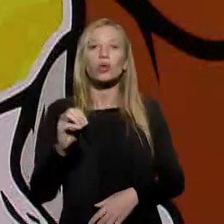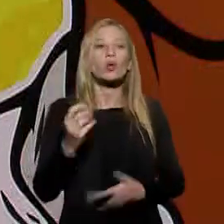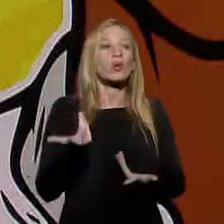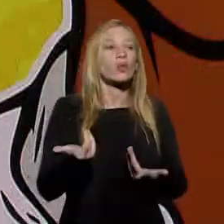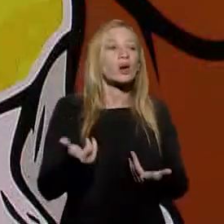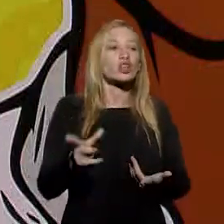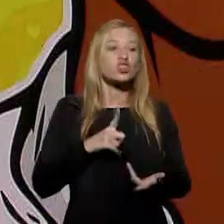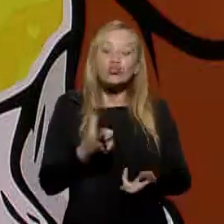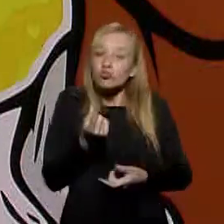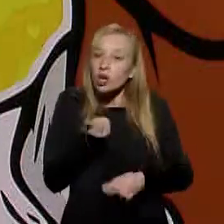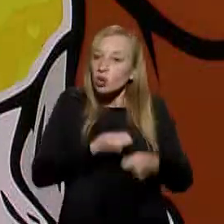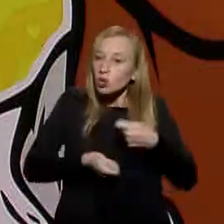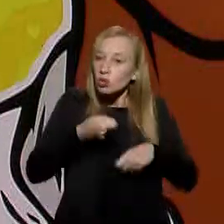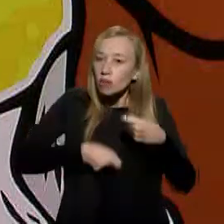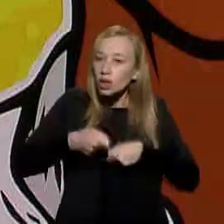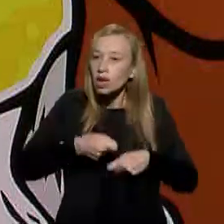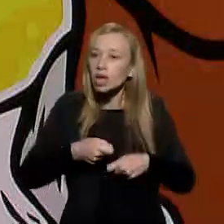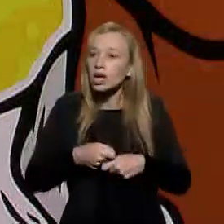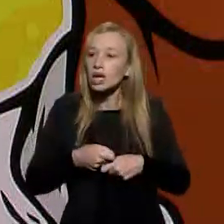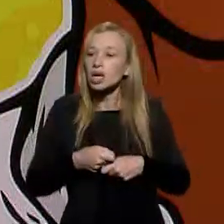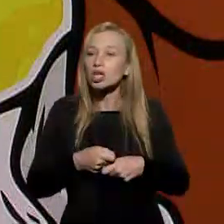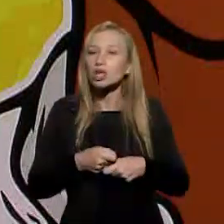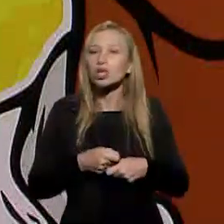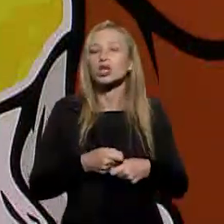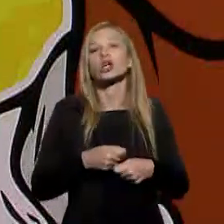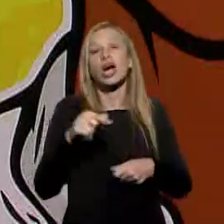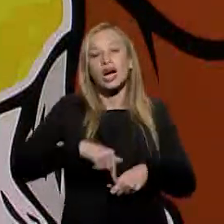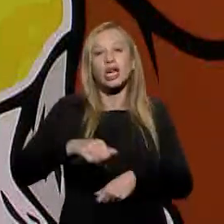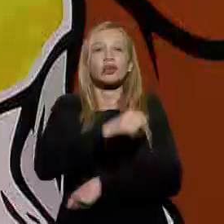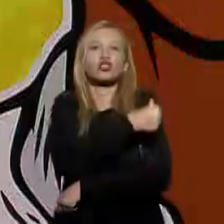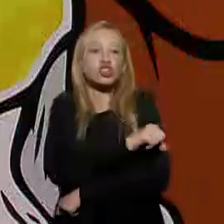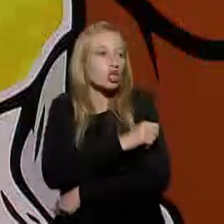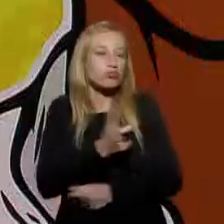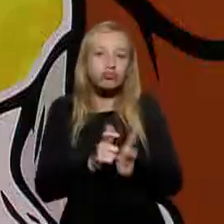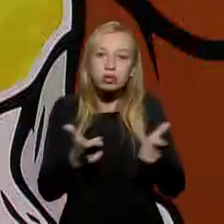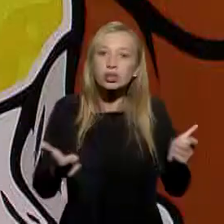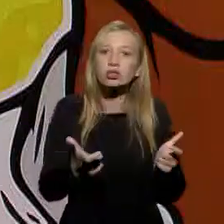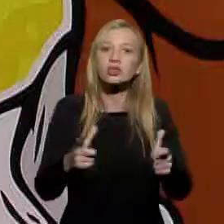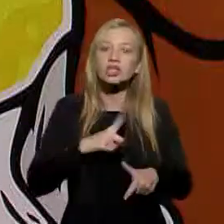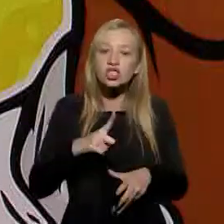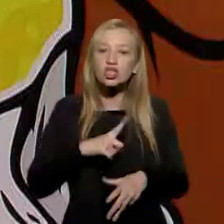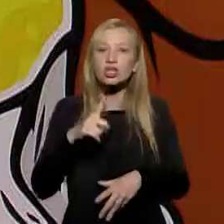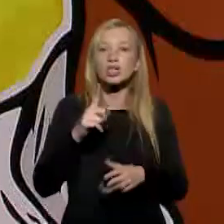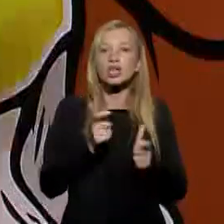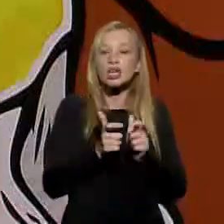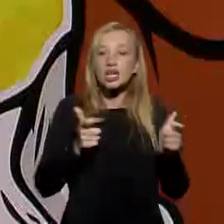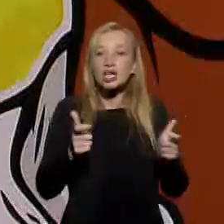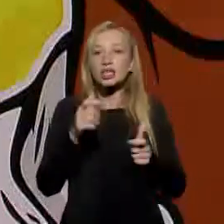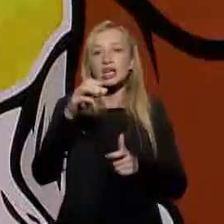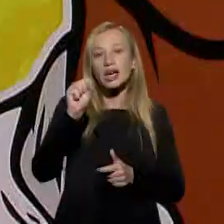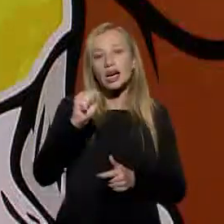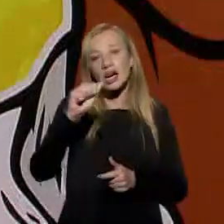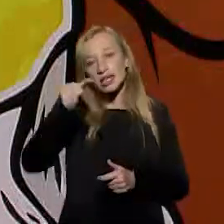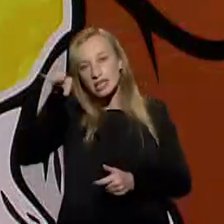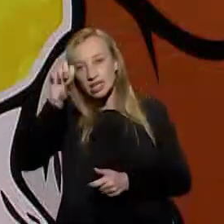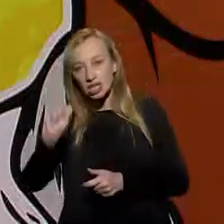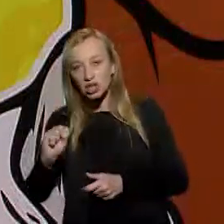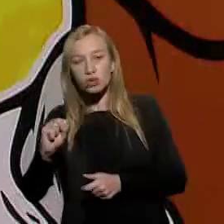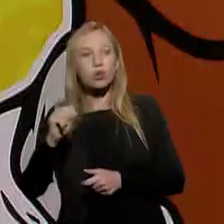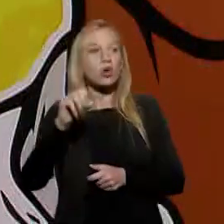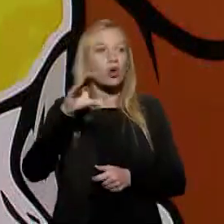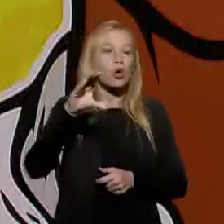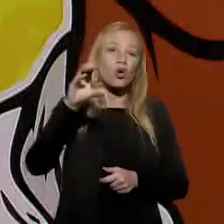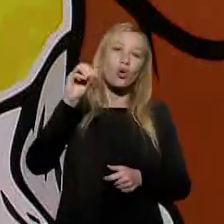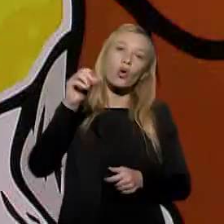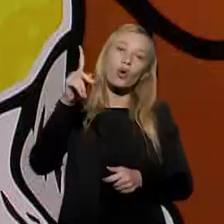uma uma economias que girava em torno disso aqui no rio de janeiro muito grande você tinha os grandes caciques grandes cassinos inclusive no